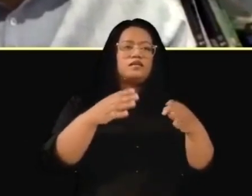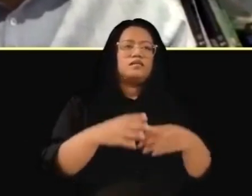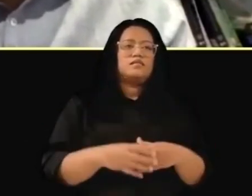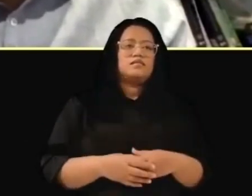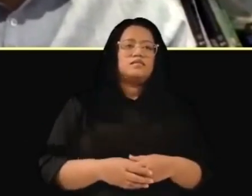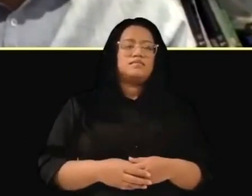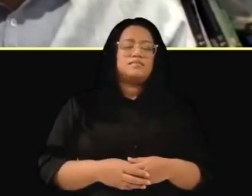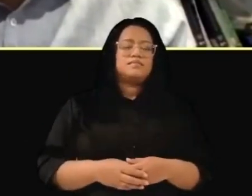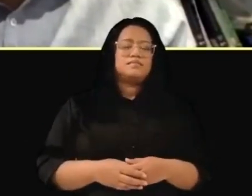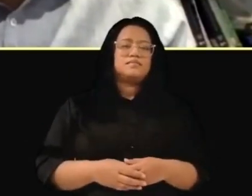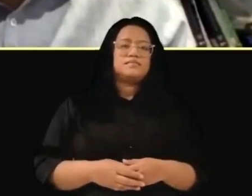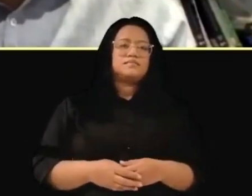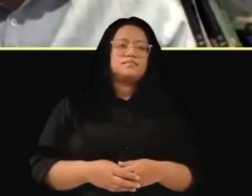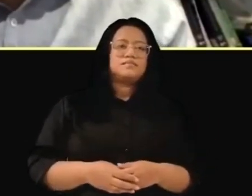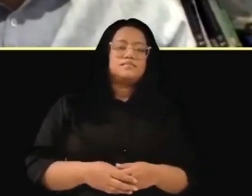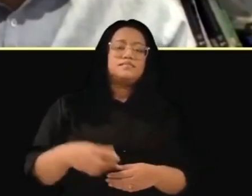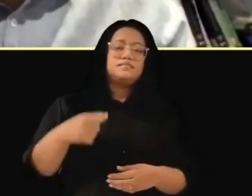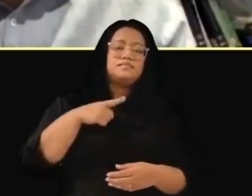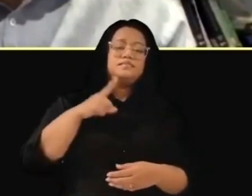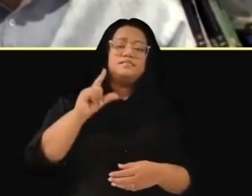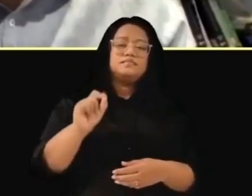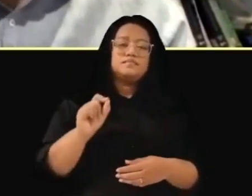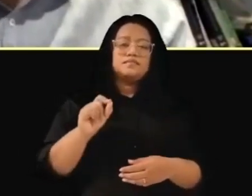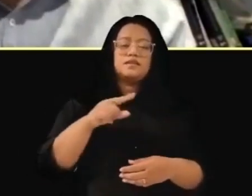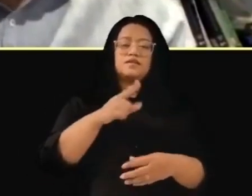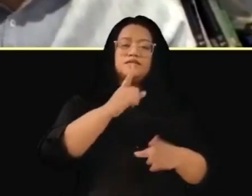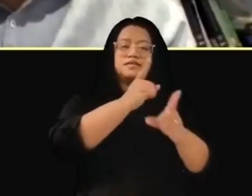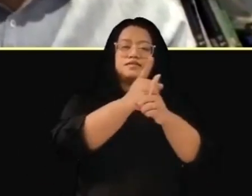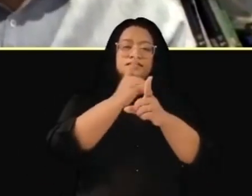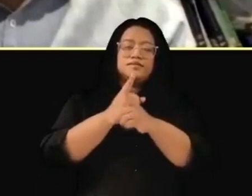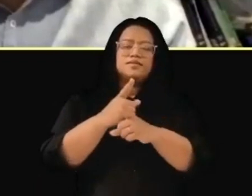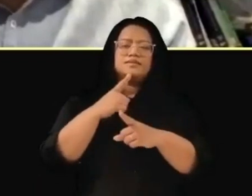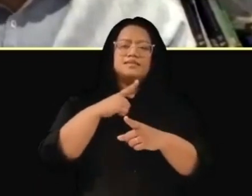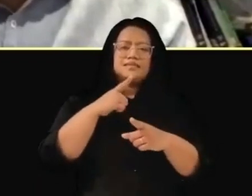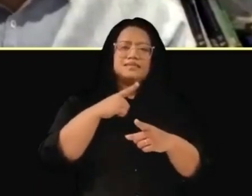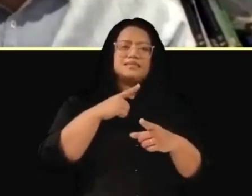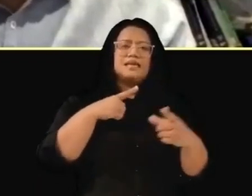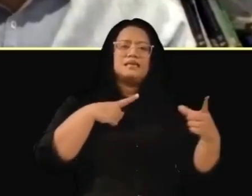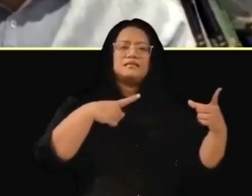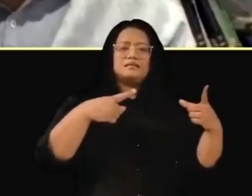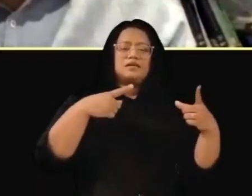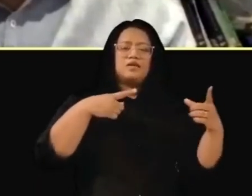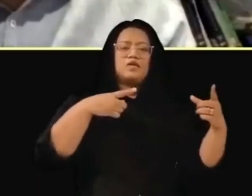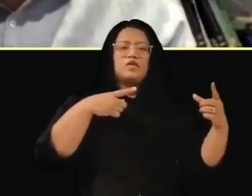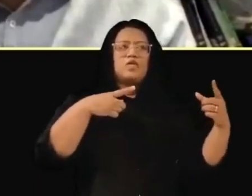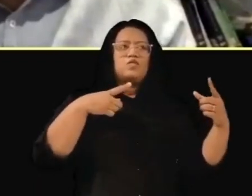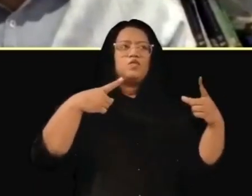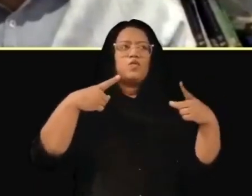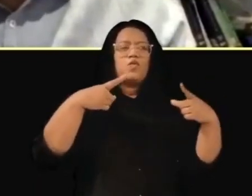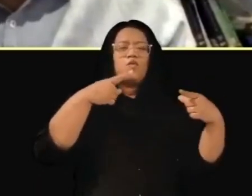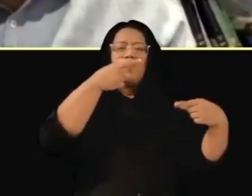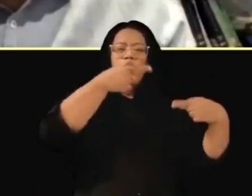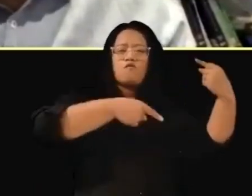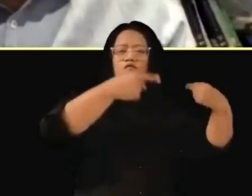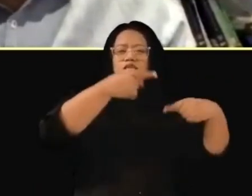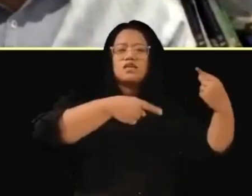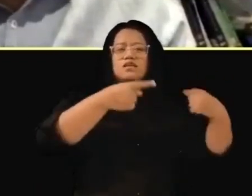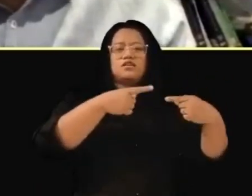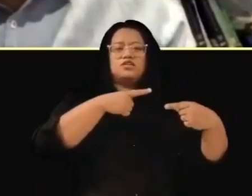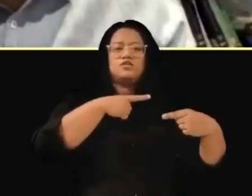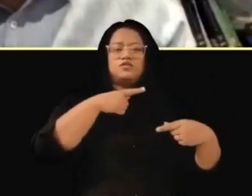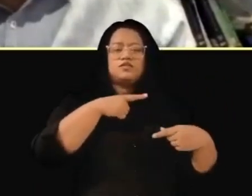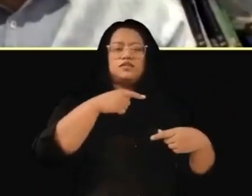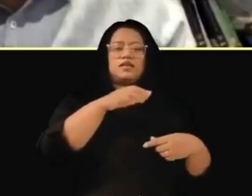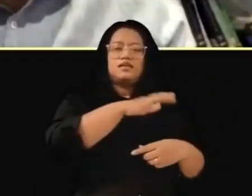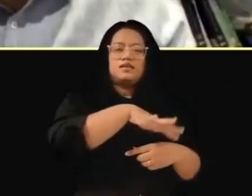E justamente o que a gente identifica é que temos muitas tensões, conflitos, né, envolvendo os países do Prata, em que pese temos